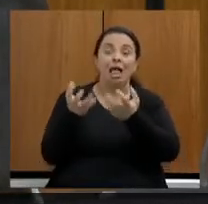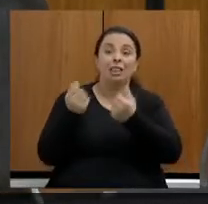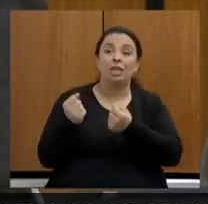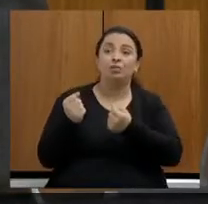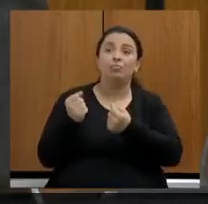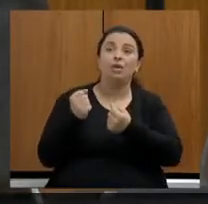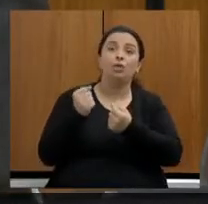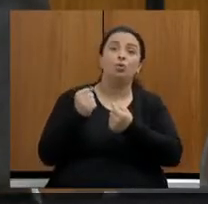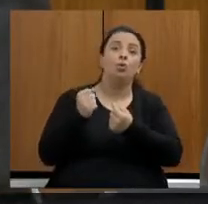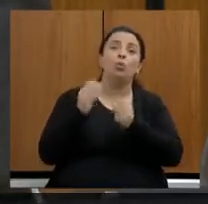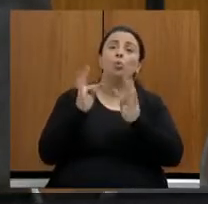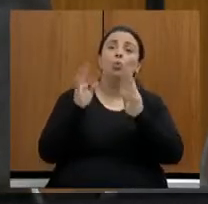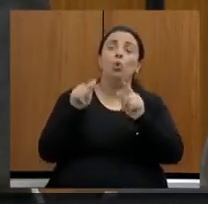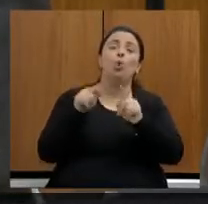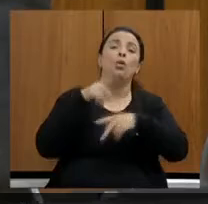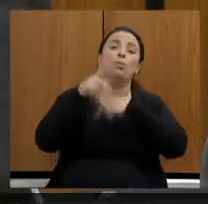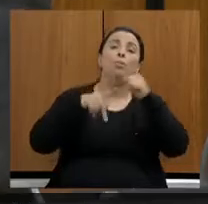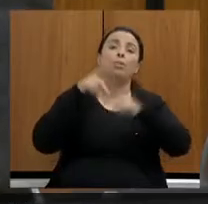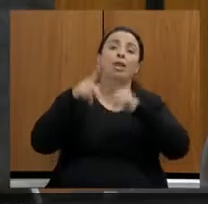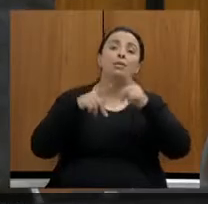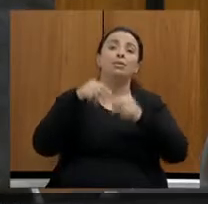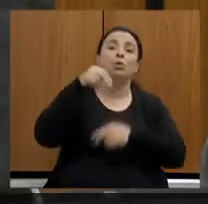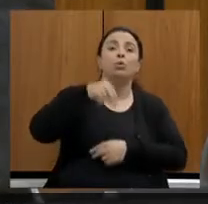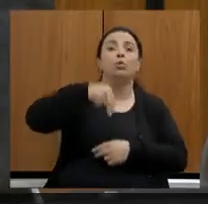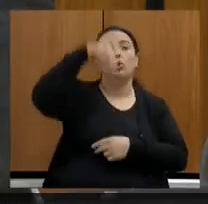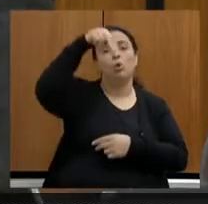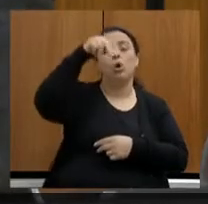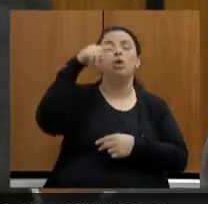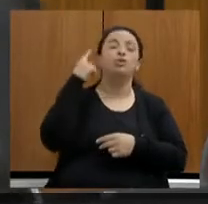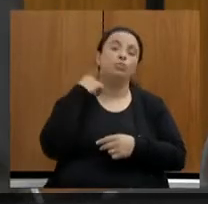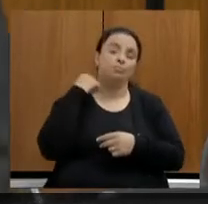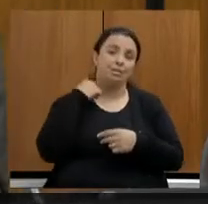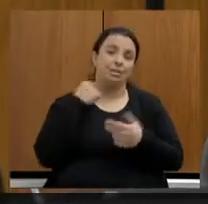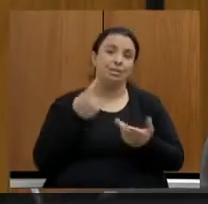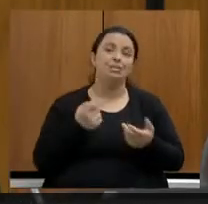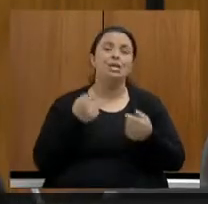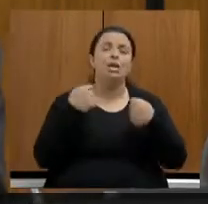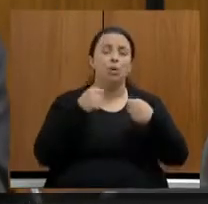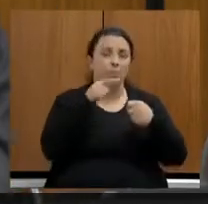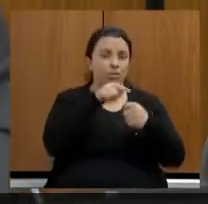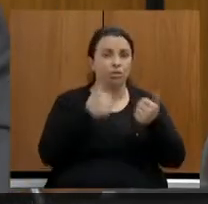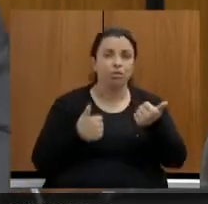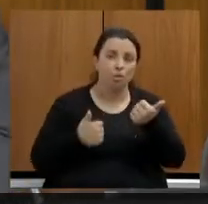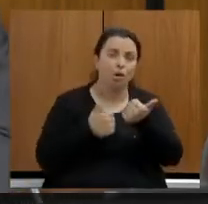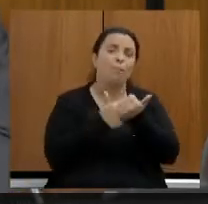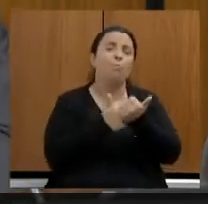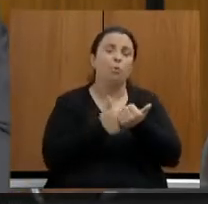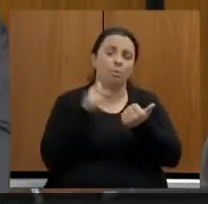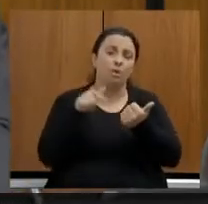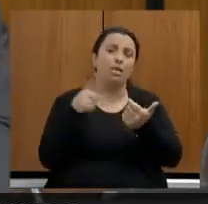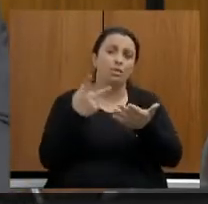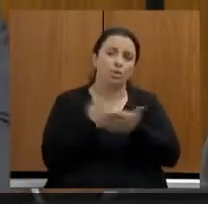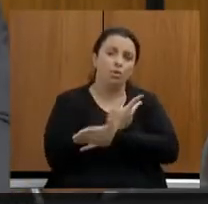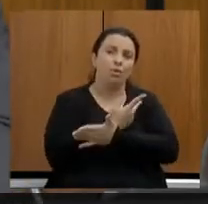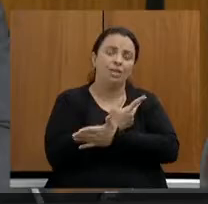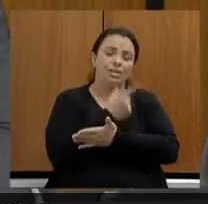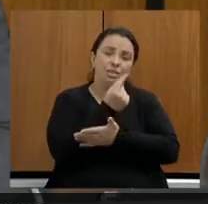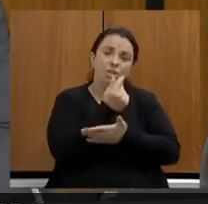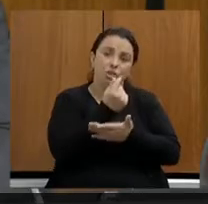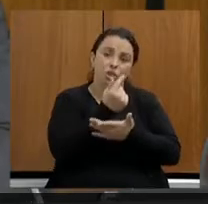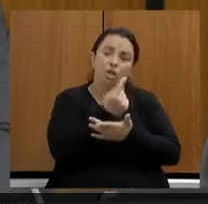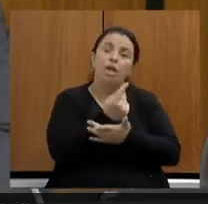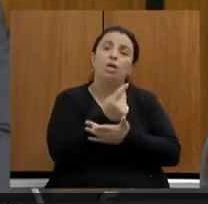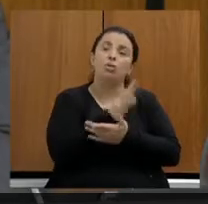secretário de saúde já tá de acordo e é preciso também aqui a essência da senhora para que isso aconteça muito bem eu queria